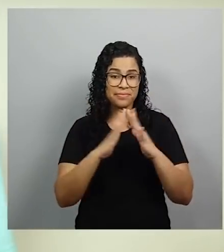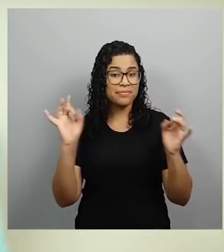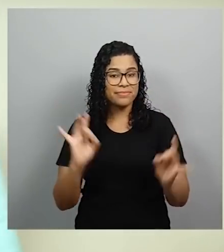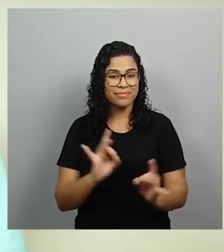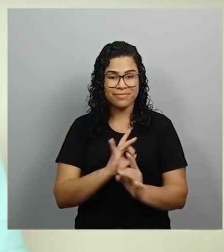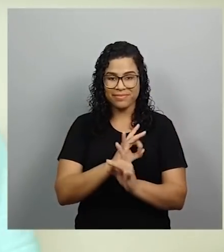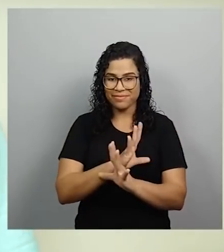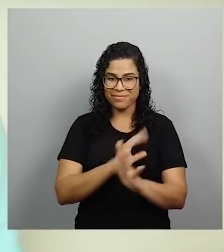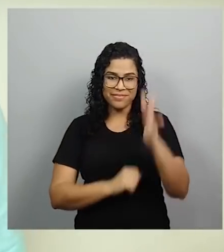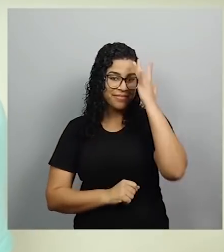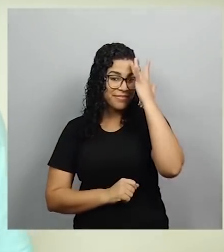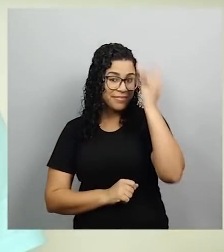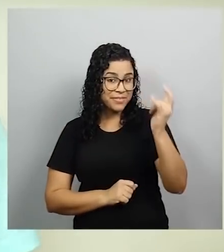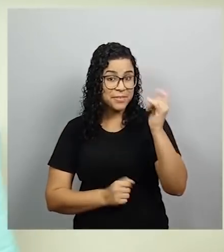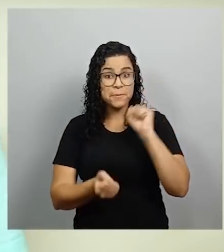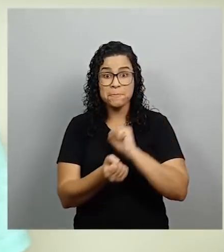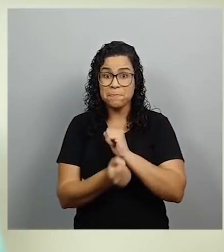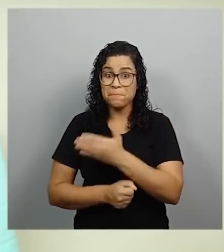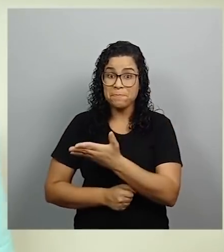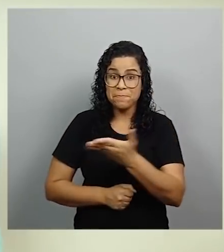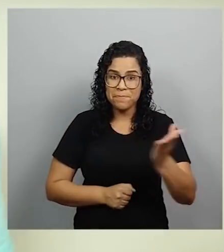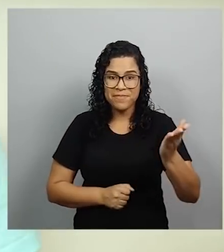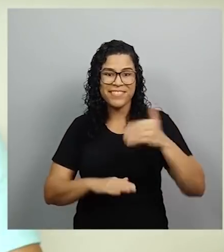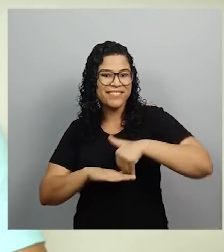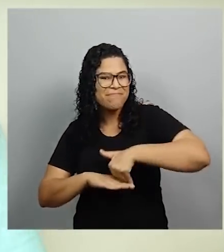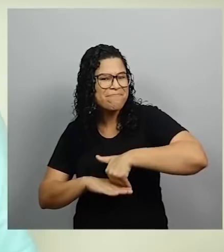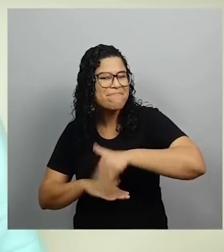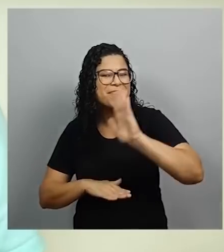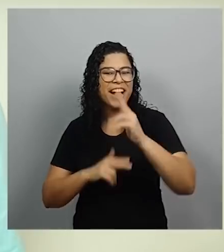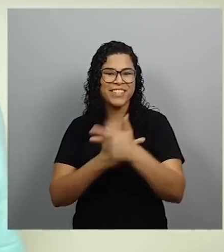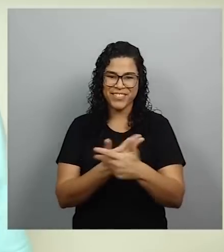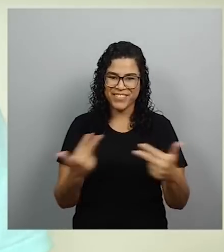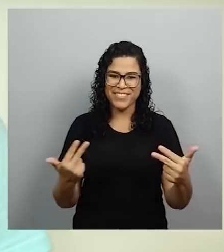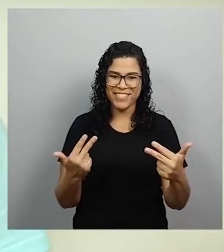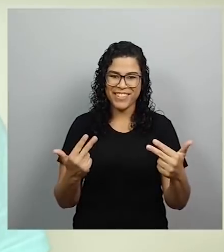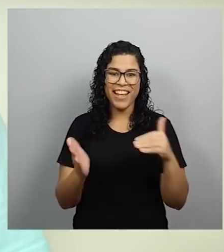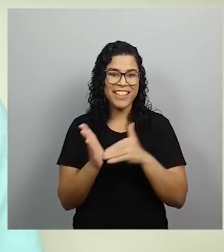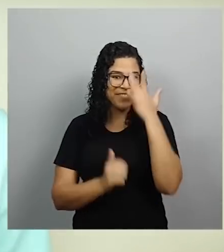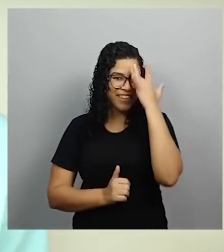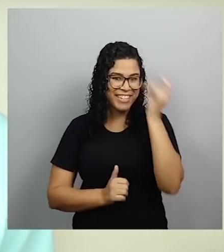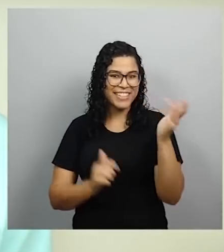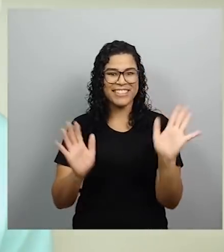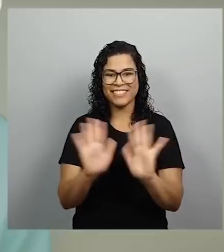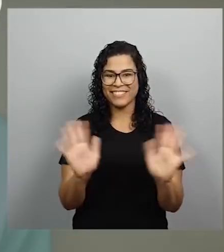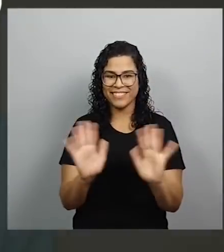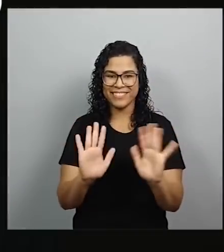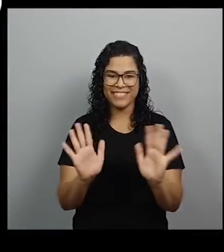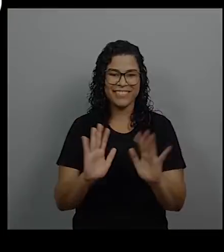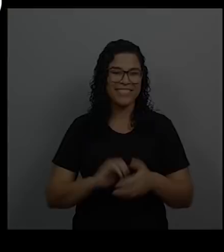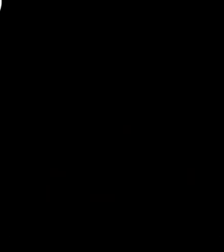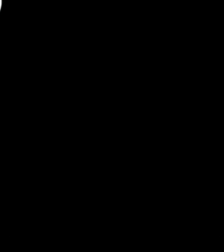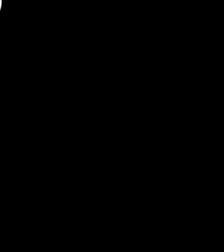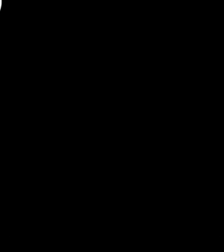De hoje chegou ao fim, mas amanhã eu espero vocês com muito mais. Até amanhã. Tchau, tchau.